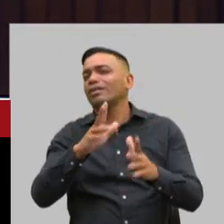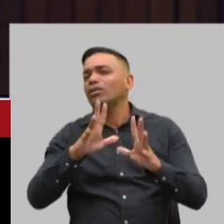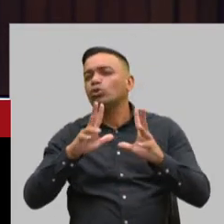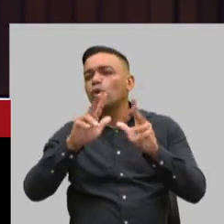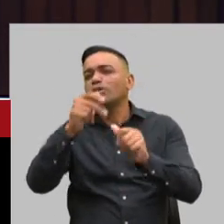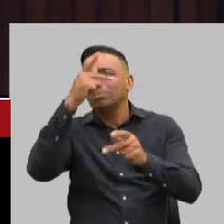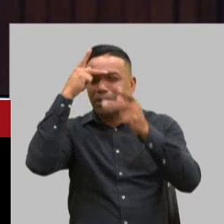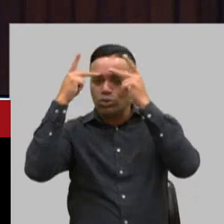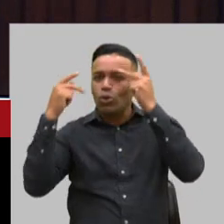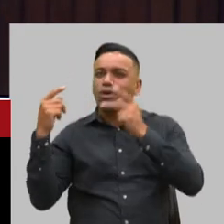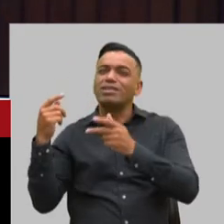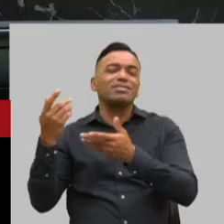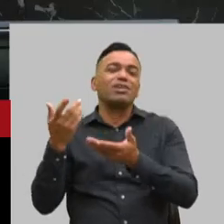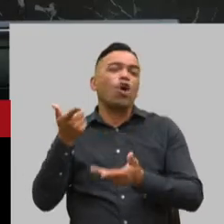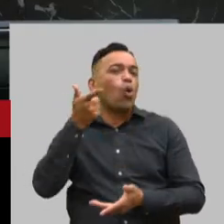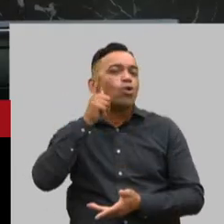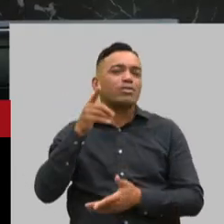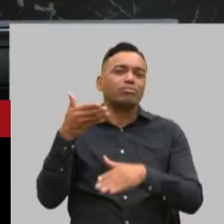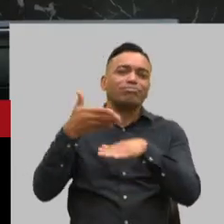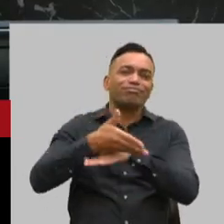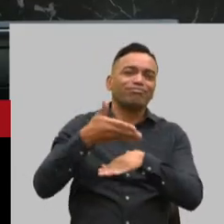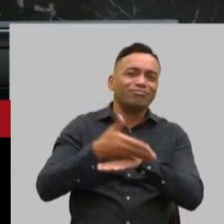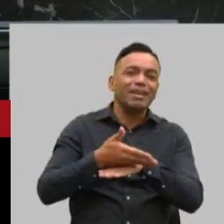estar. Viva Dom Vicente!